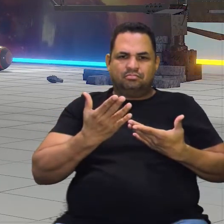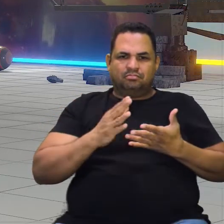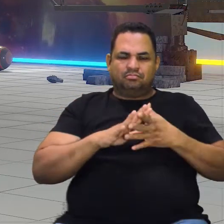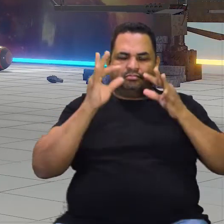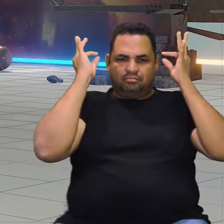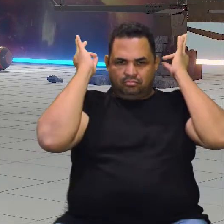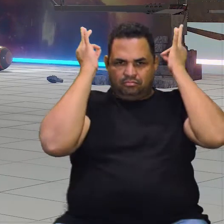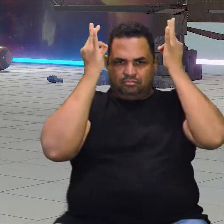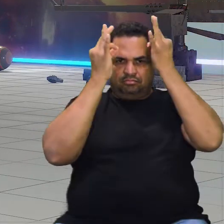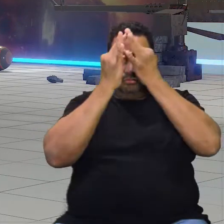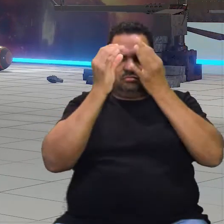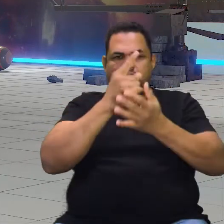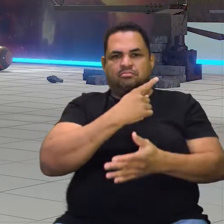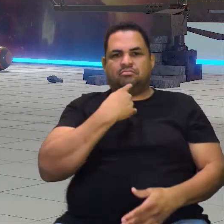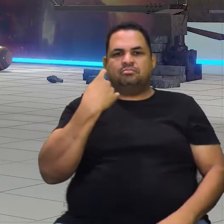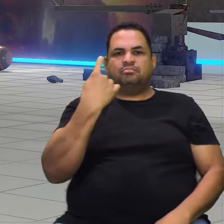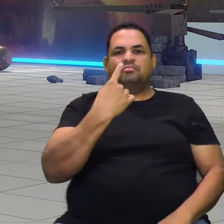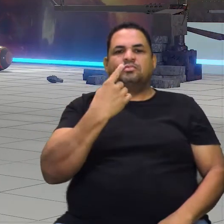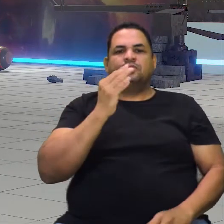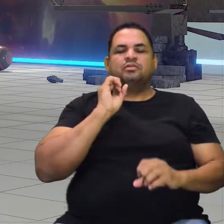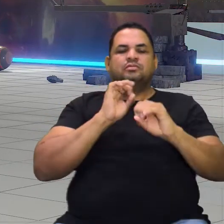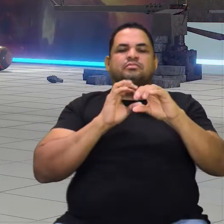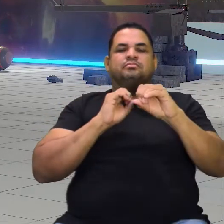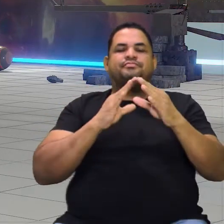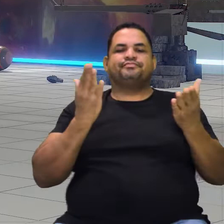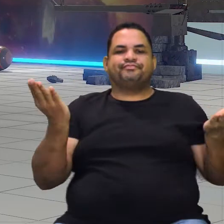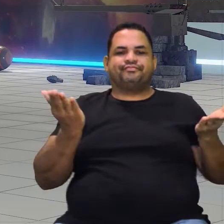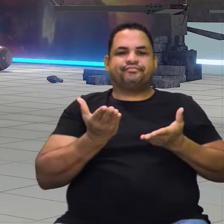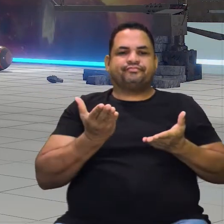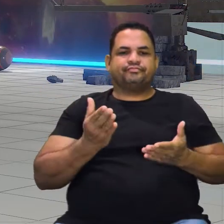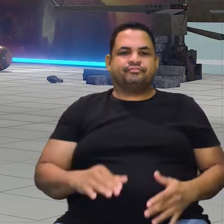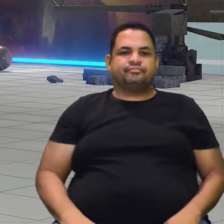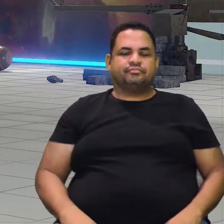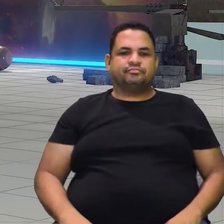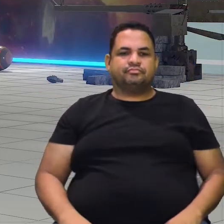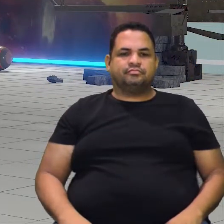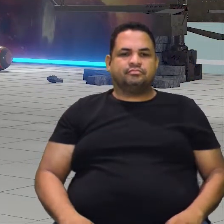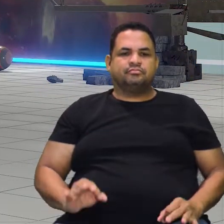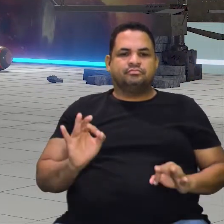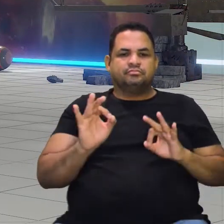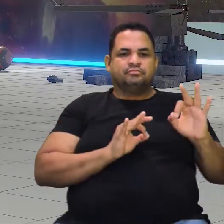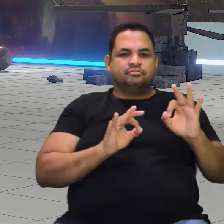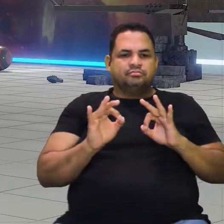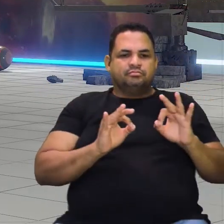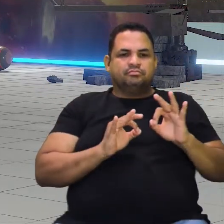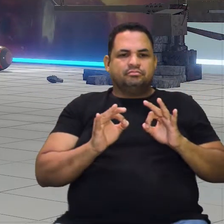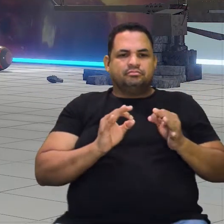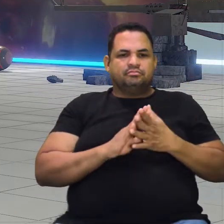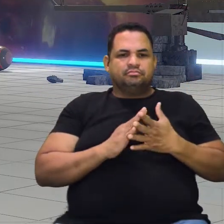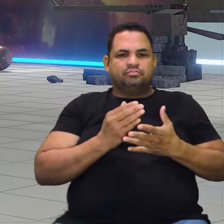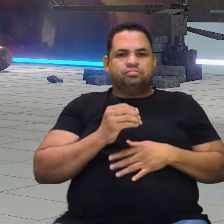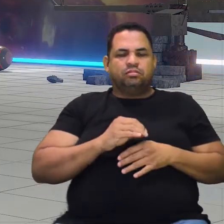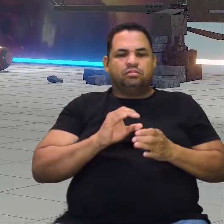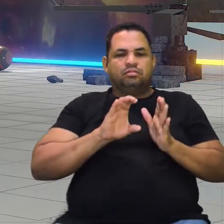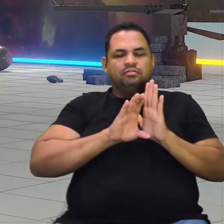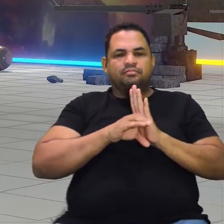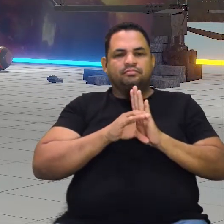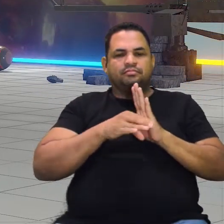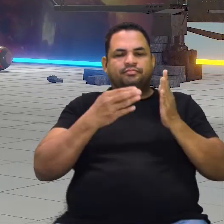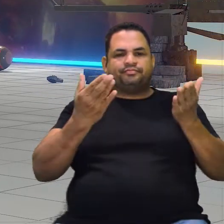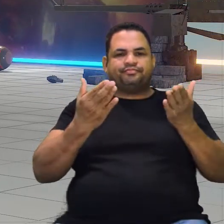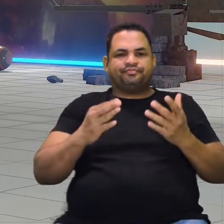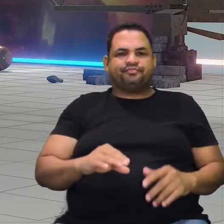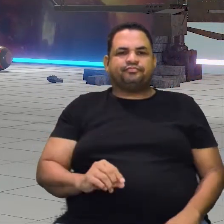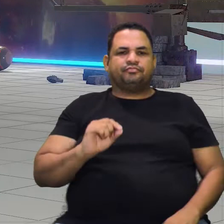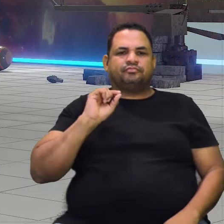Grécia que nós vamos passar nessa aula. Esse mundo grego, essa formação grega, esse conceito. O